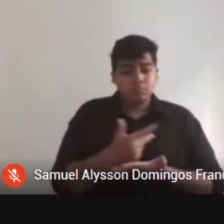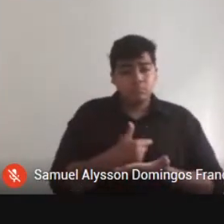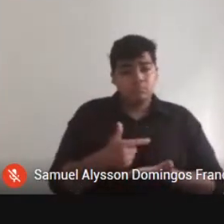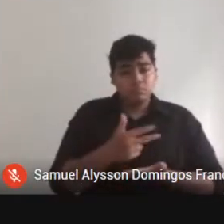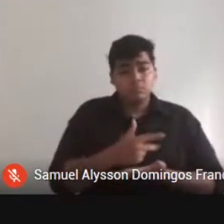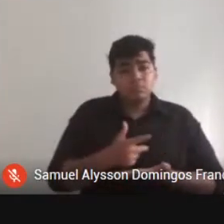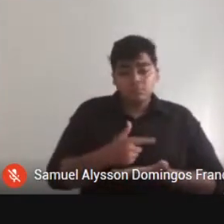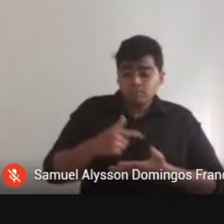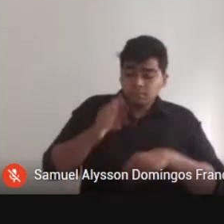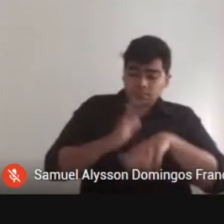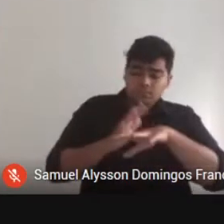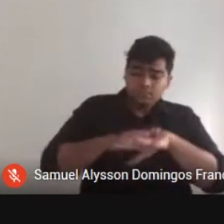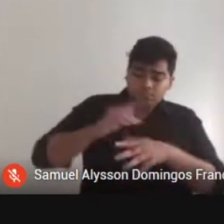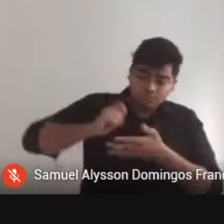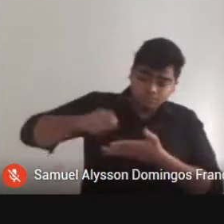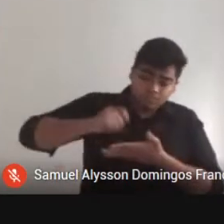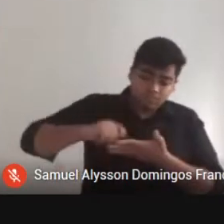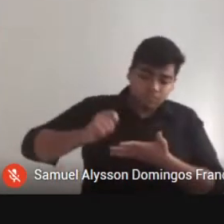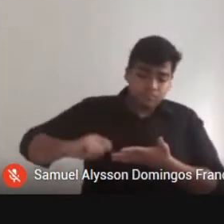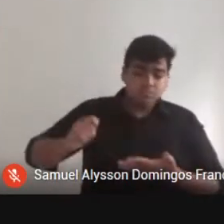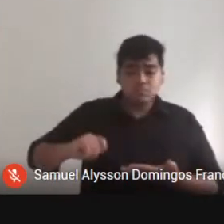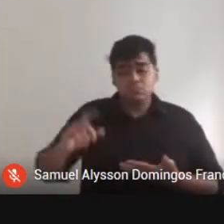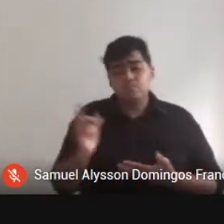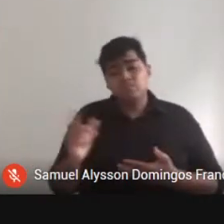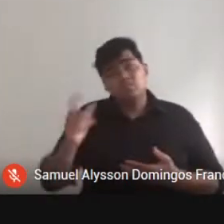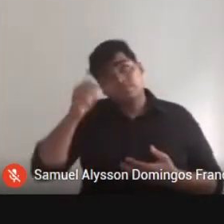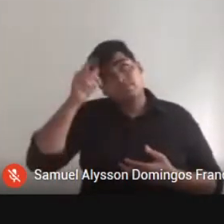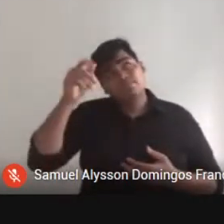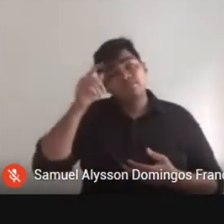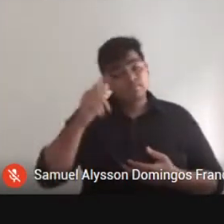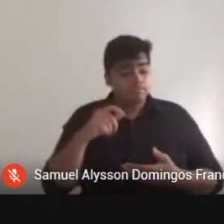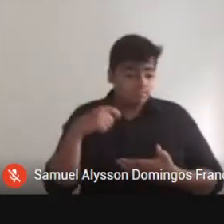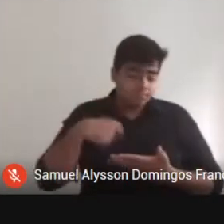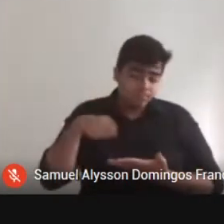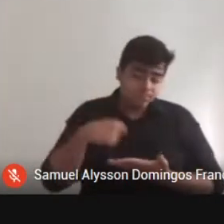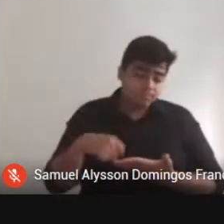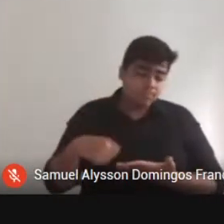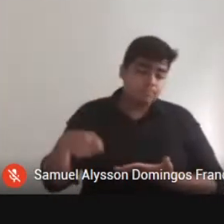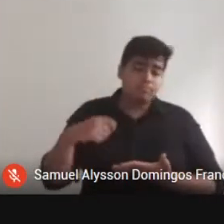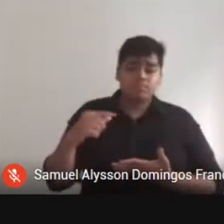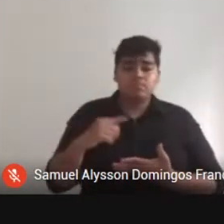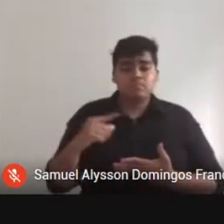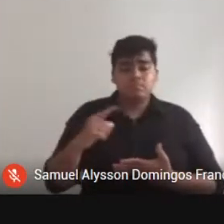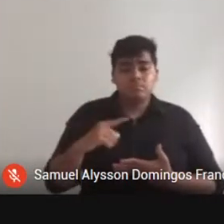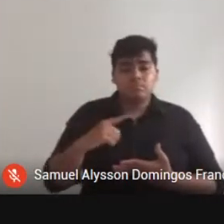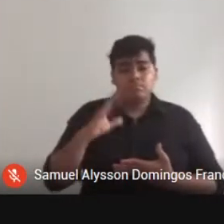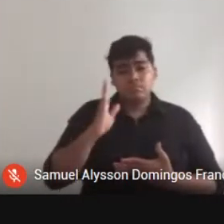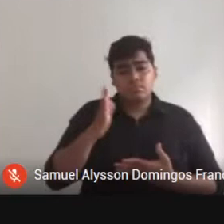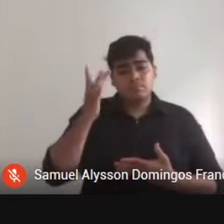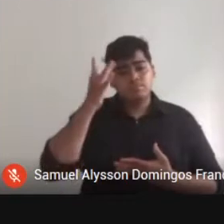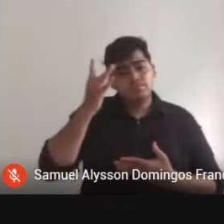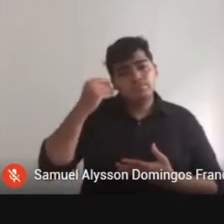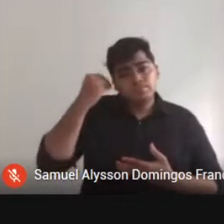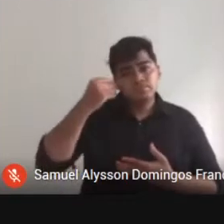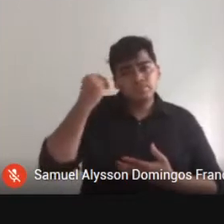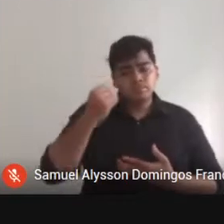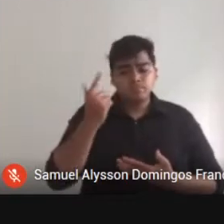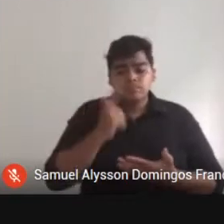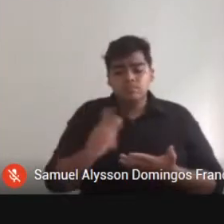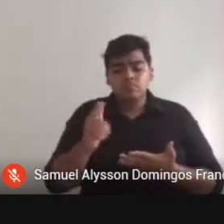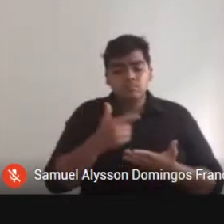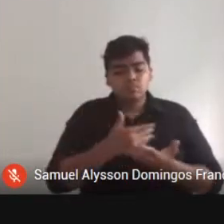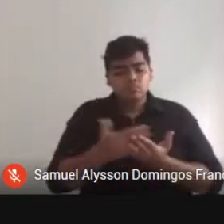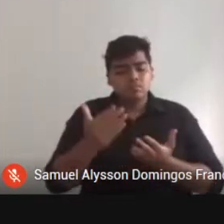à mão, né, das ideias que iam surgindo. Em um dado momento que já se sentiam maduros, começavam a fazer esse processo de modelagem